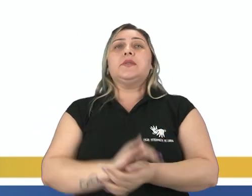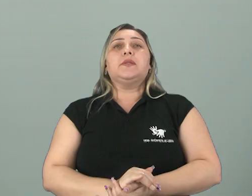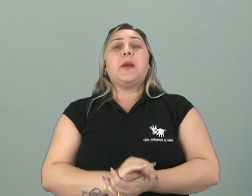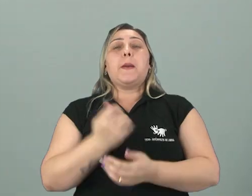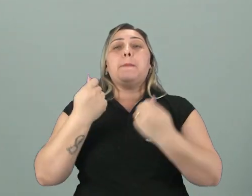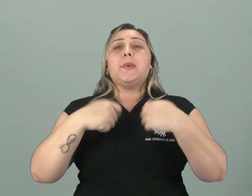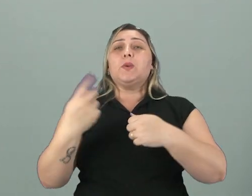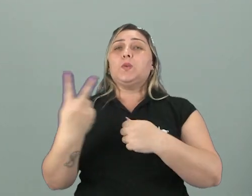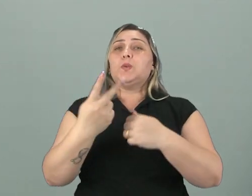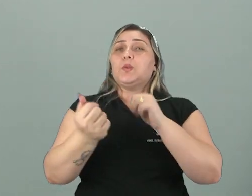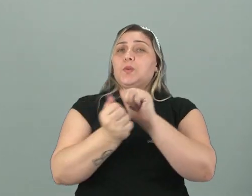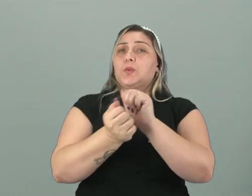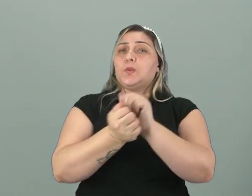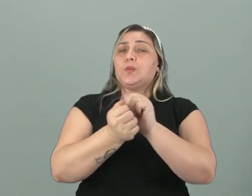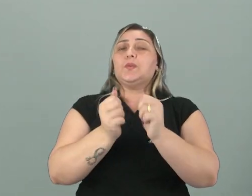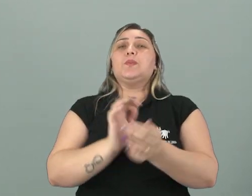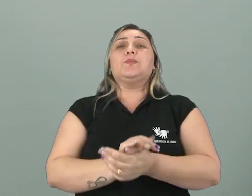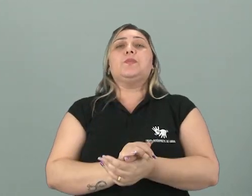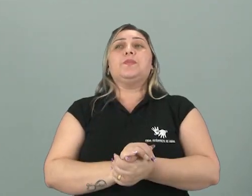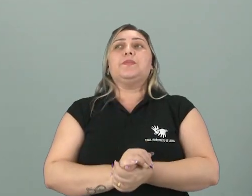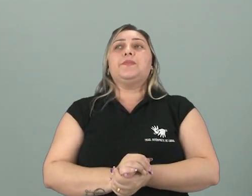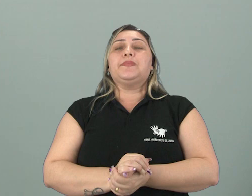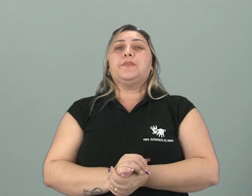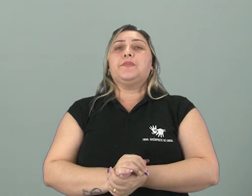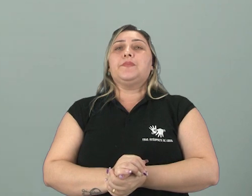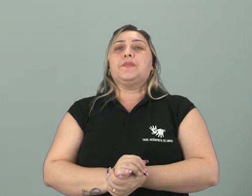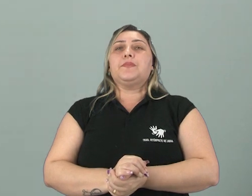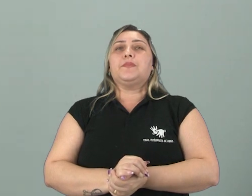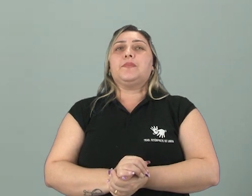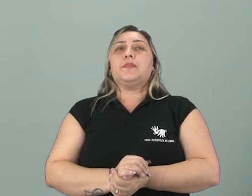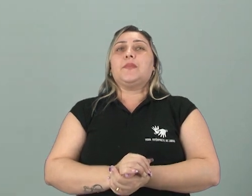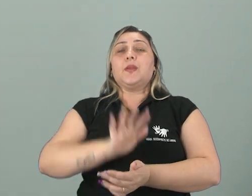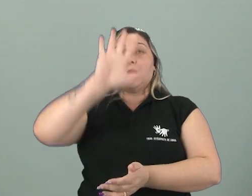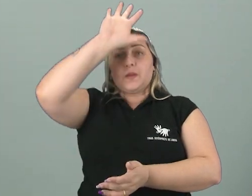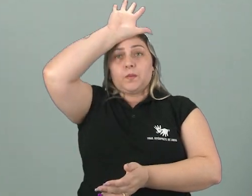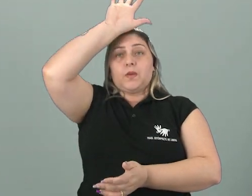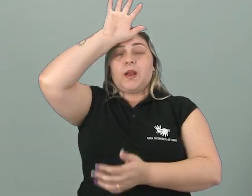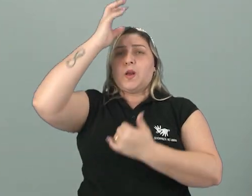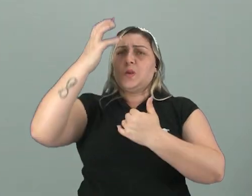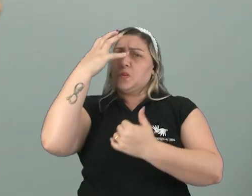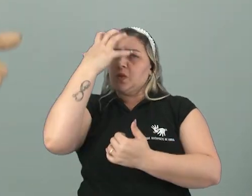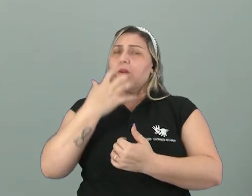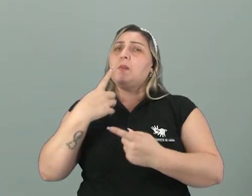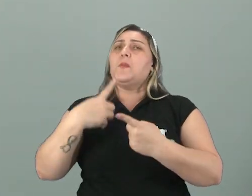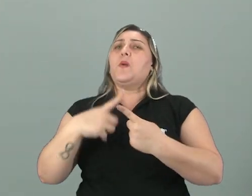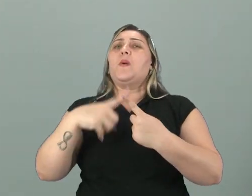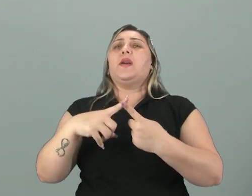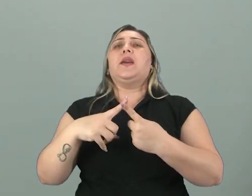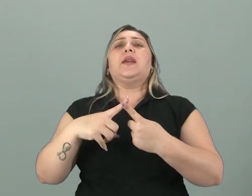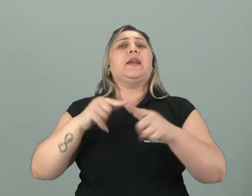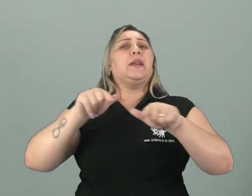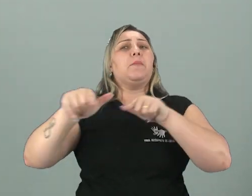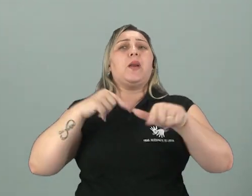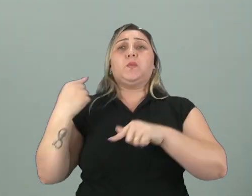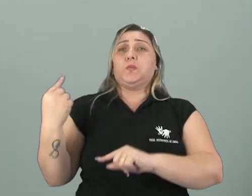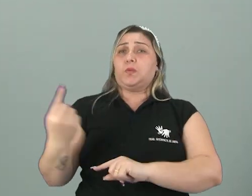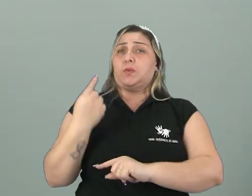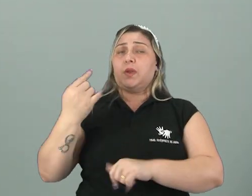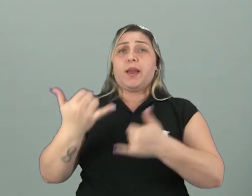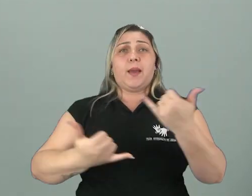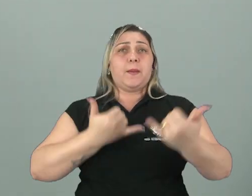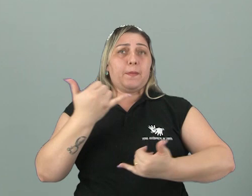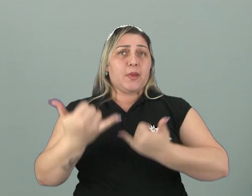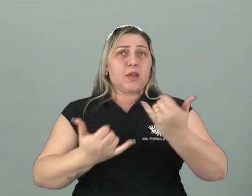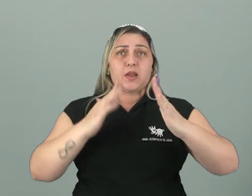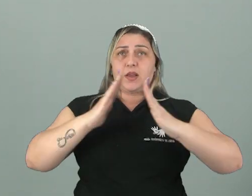preciso dos dois, né? Provavelmente o Cebolinha está com raiva, por quê? Porque ele estava fazendo todo o trabalho. Eles estavam